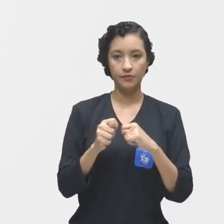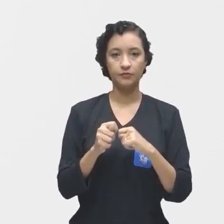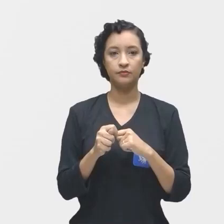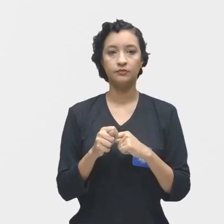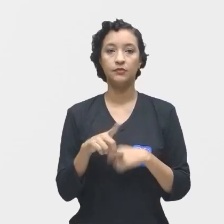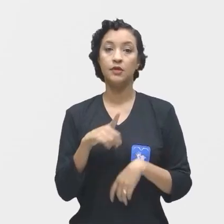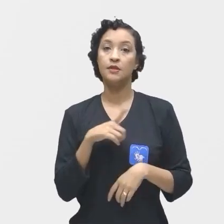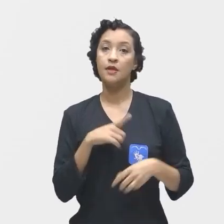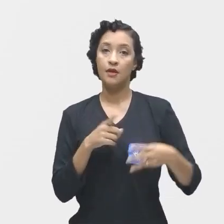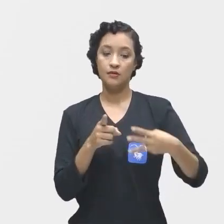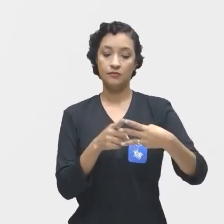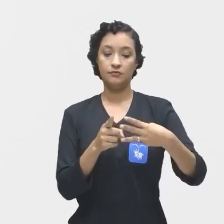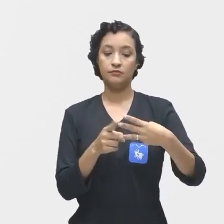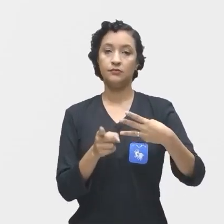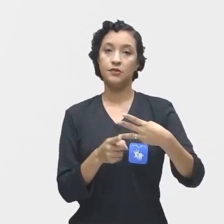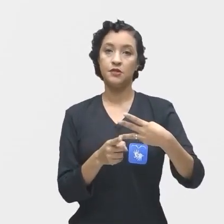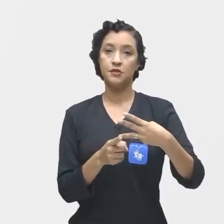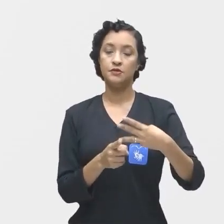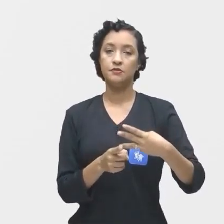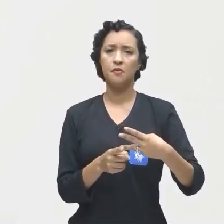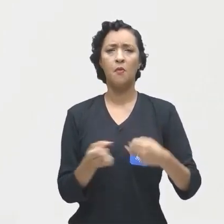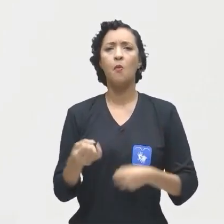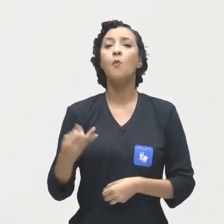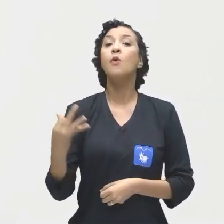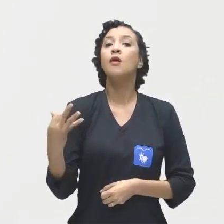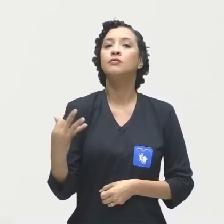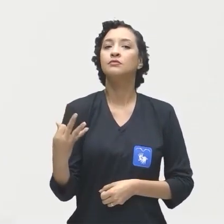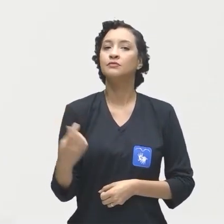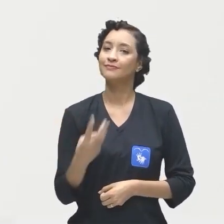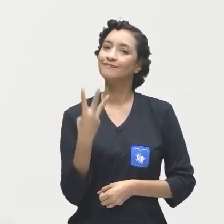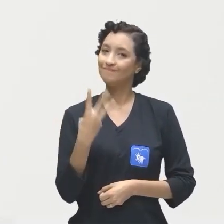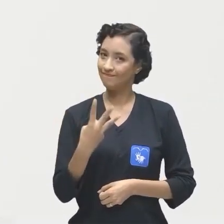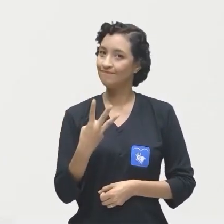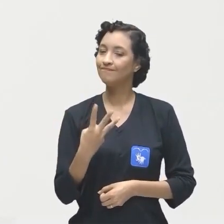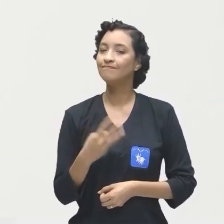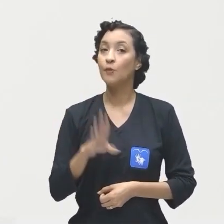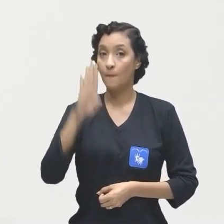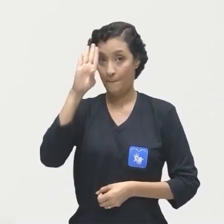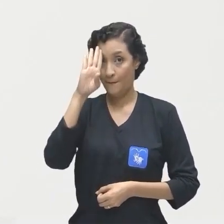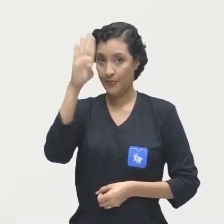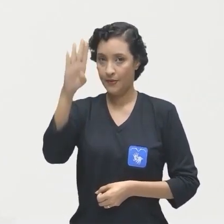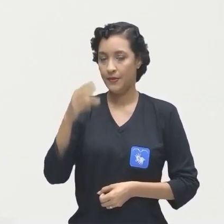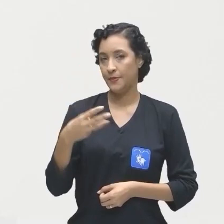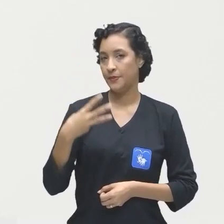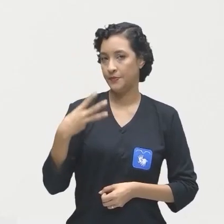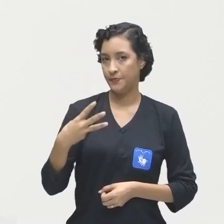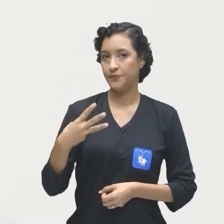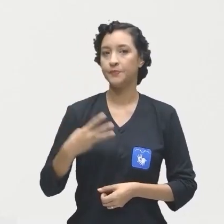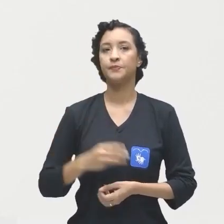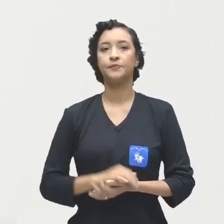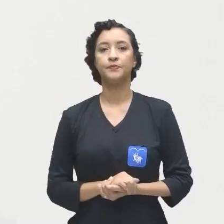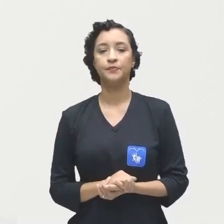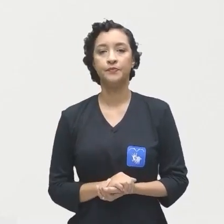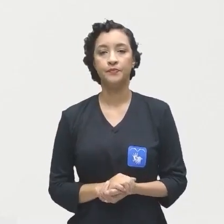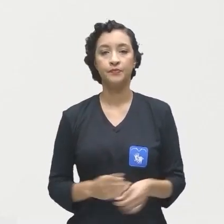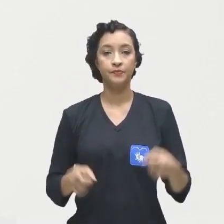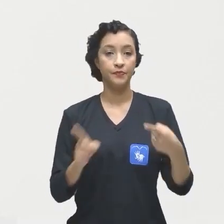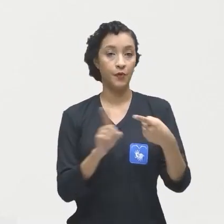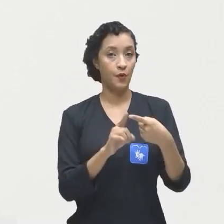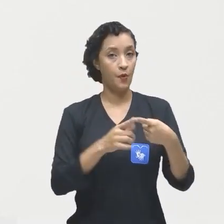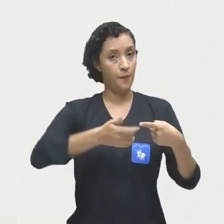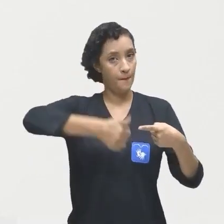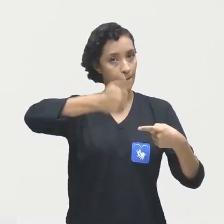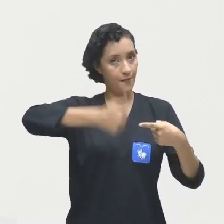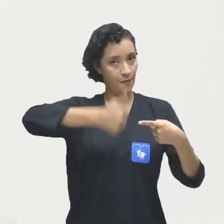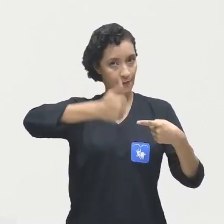em 3. Olha, quantos são? Muito bem, são 3 principais, que são o primário, que vem da